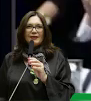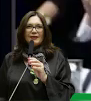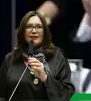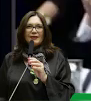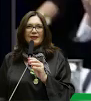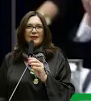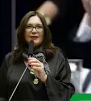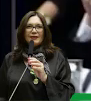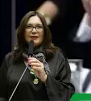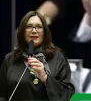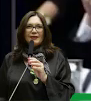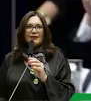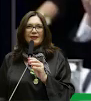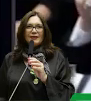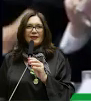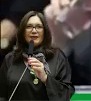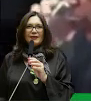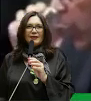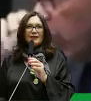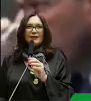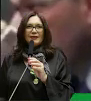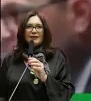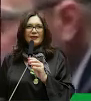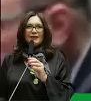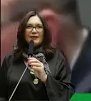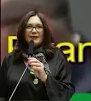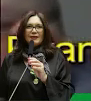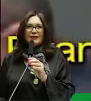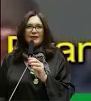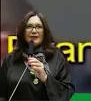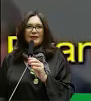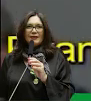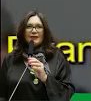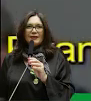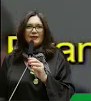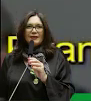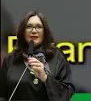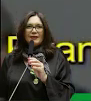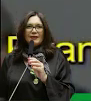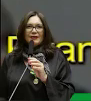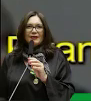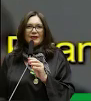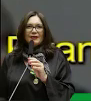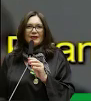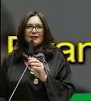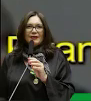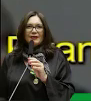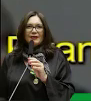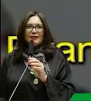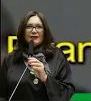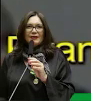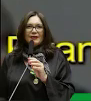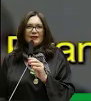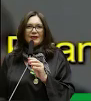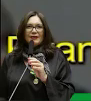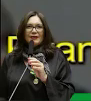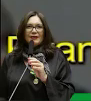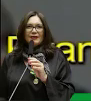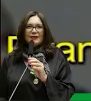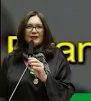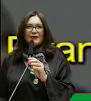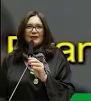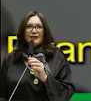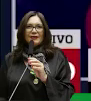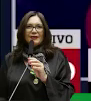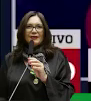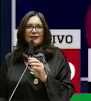nem presencial nem virtual não houve essa reunião portanto fato inexistiu portanto não pode ter havido uma